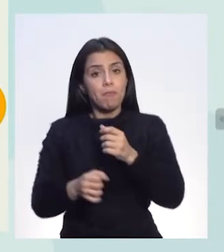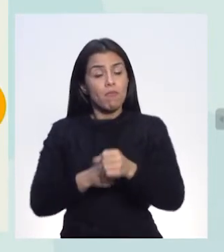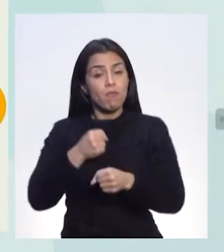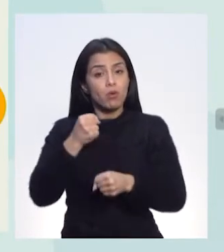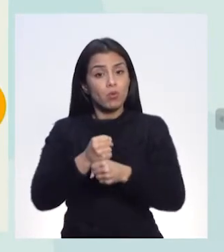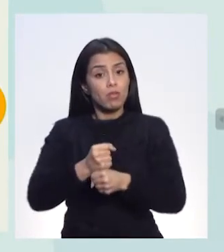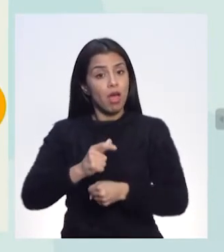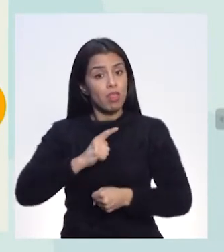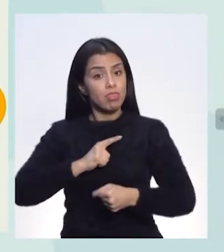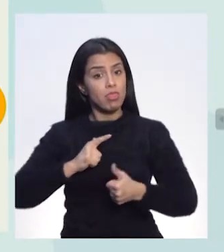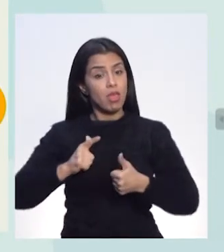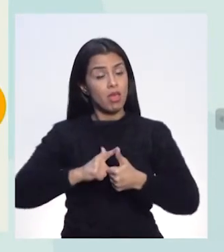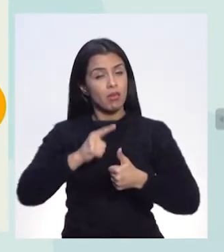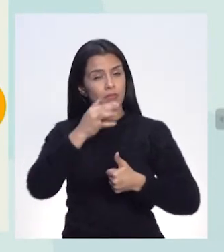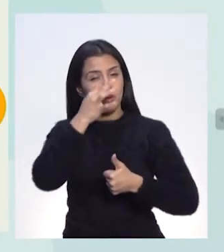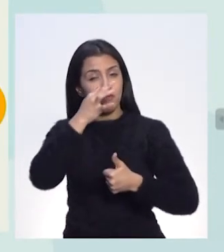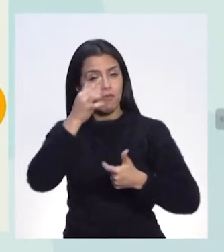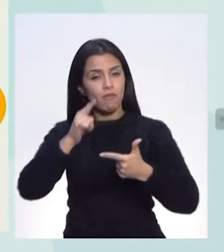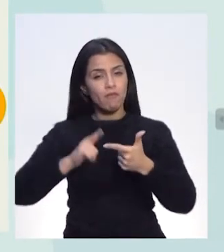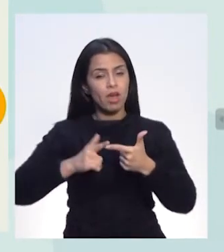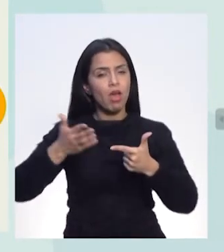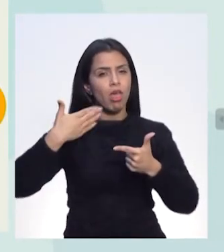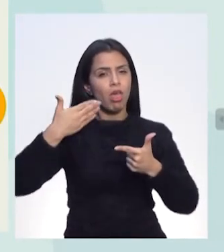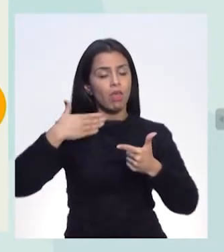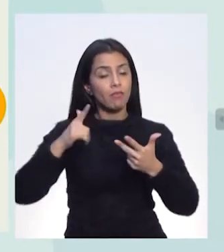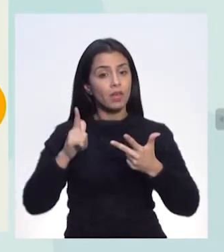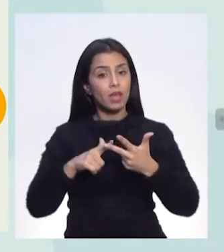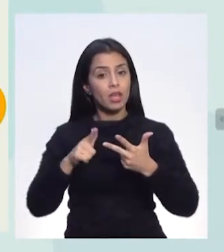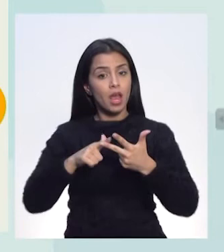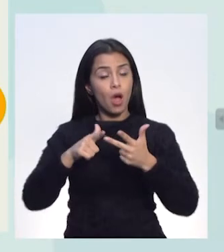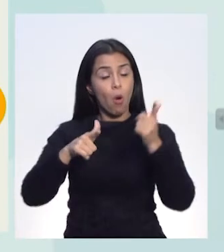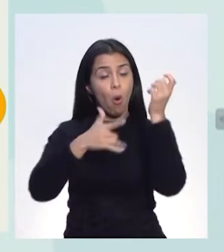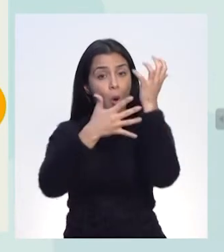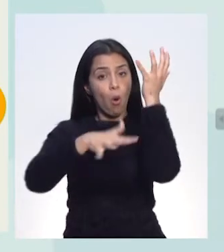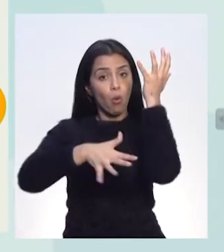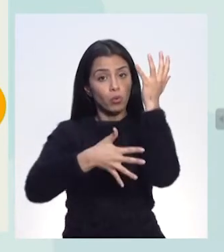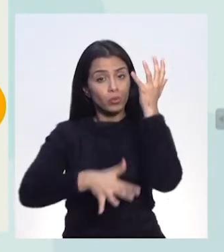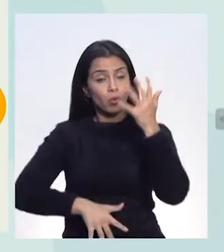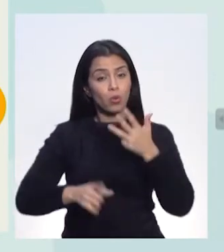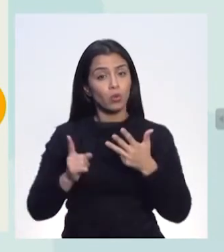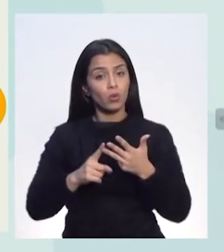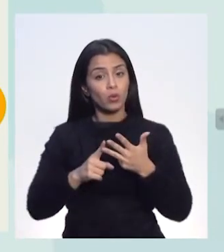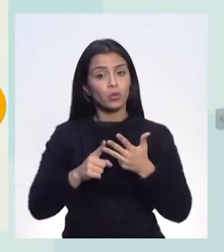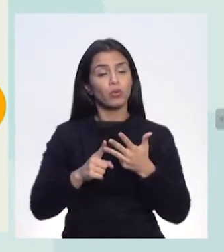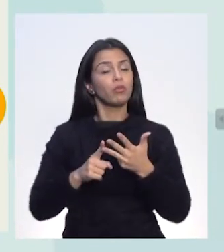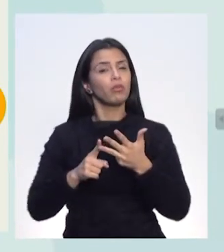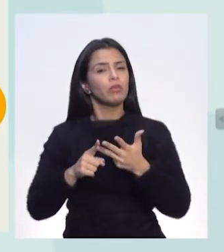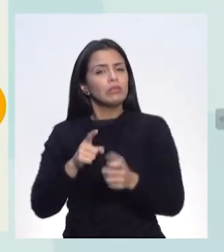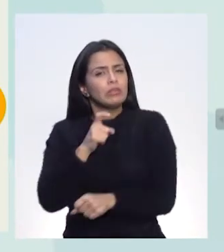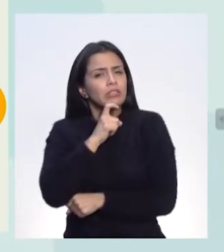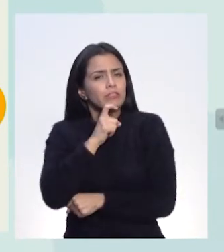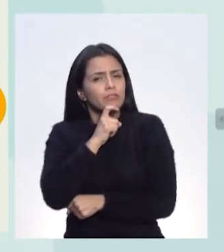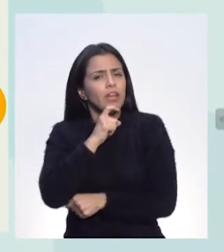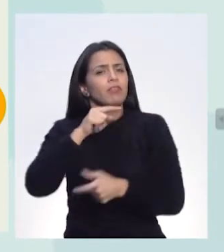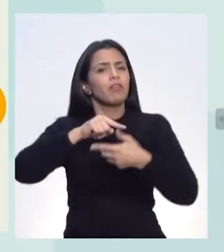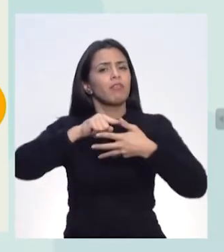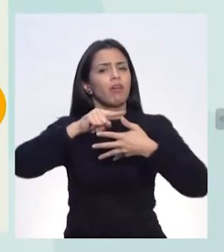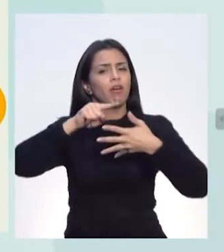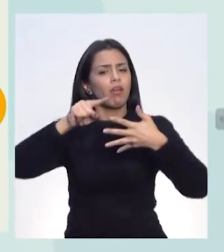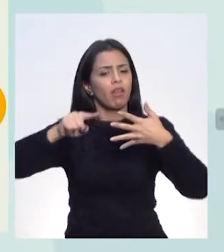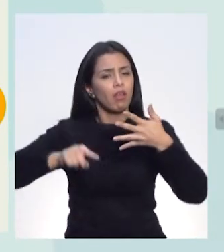temos lá primavera, verão, outono, inverno, aí depois de novo primavera, verão,